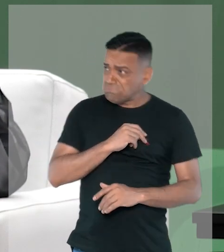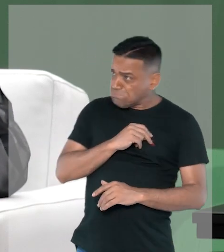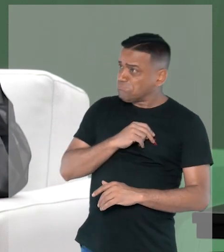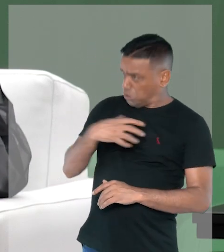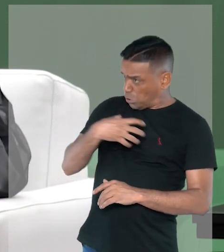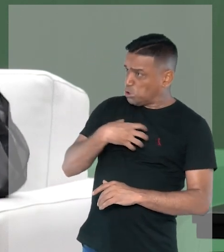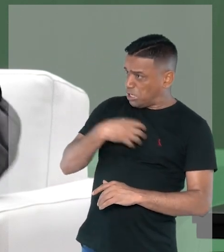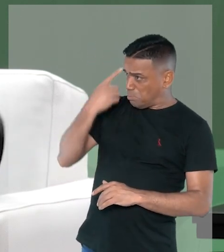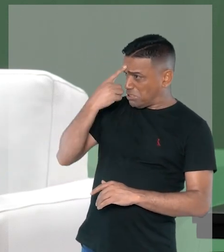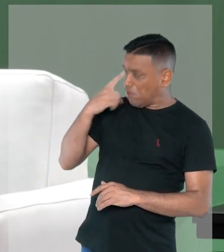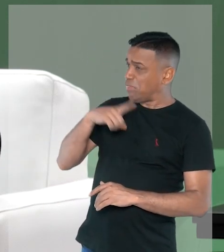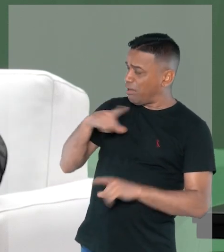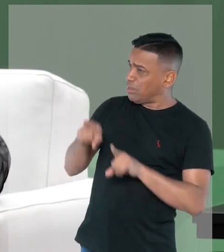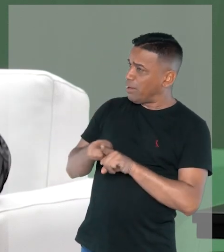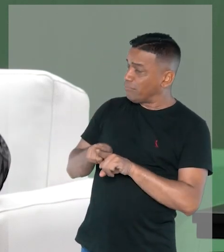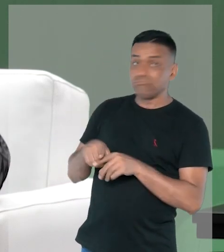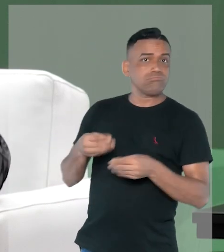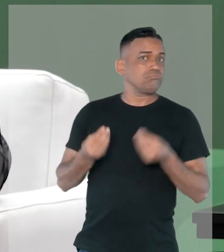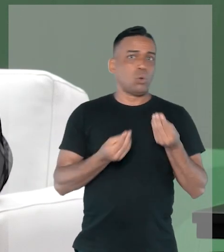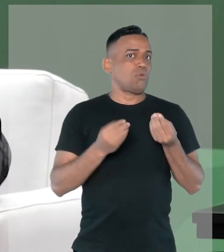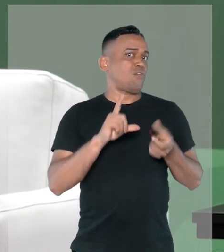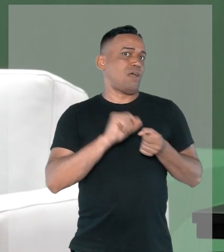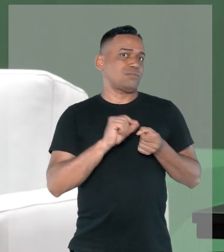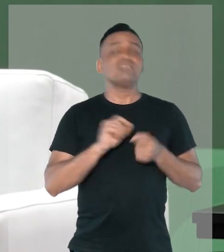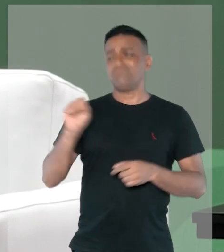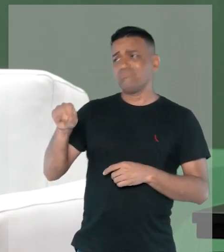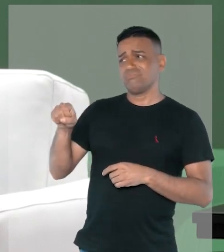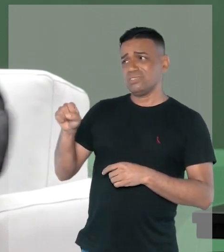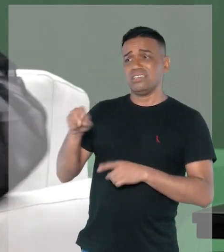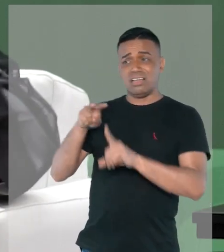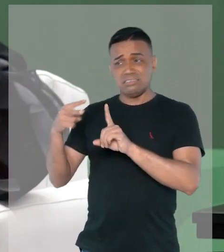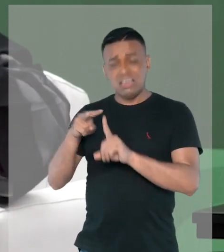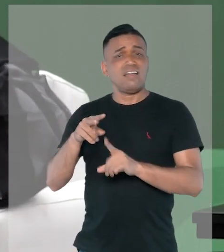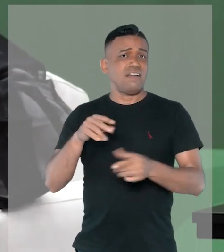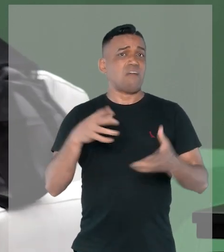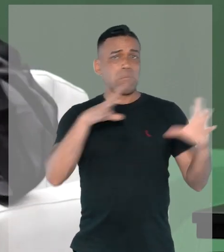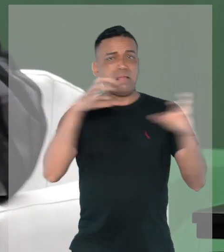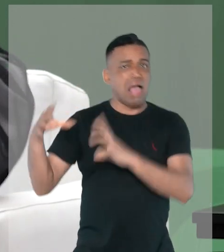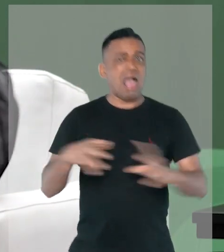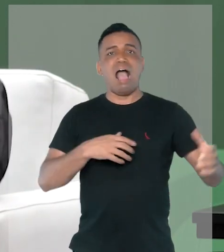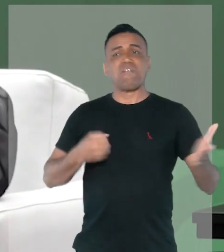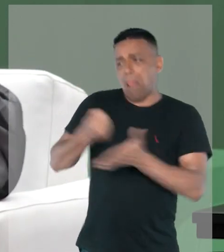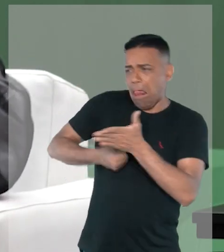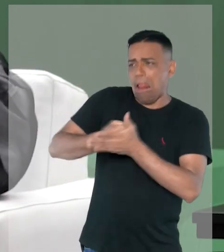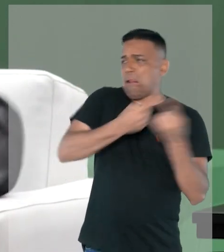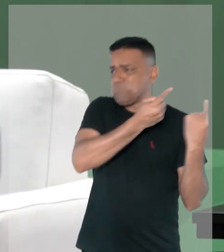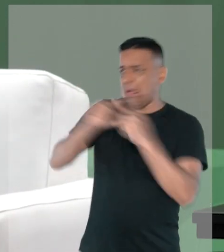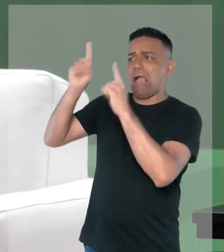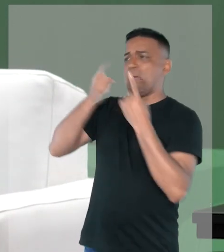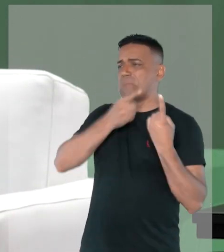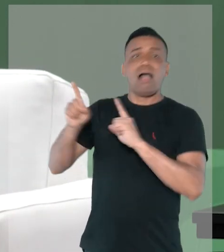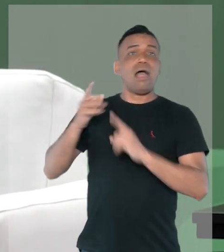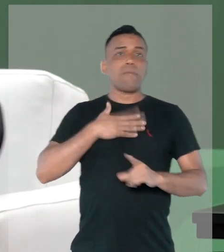de pensar também existe, né? Porque o que eu vou fazer? Vou dizer, existe sim, você não está vendo, vamos brigar, vamos lutar por isso, eu vou